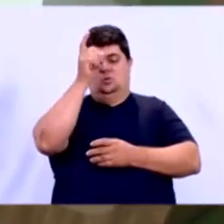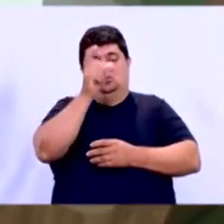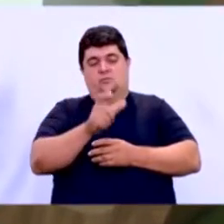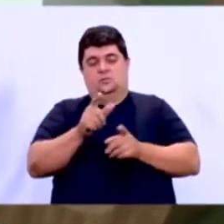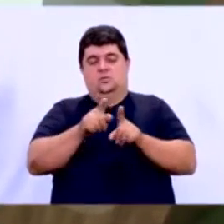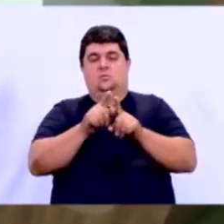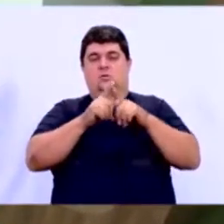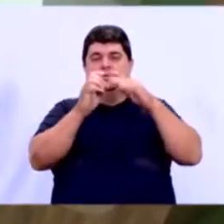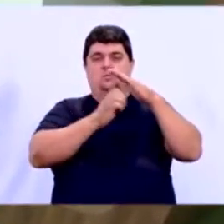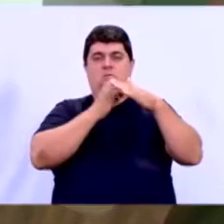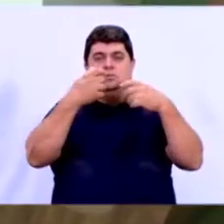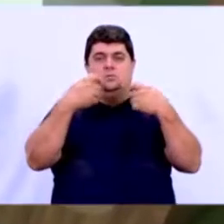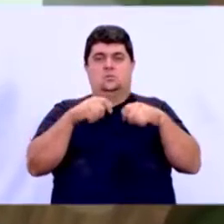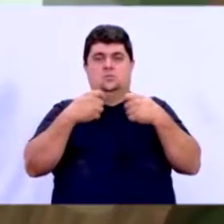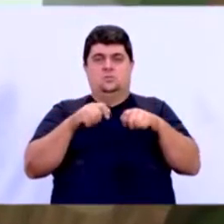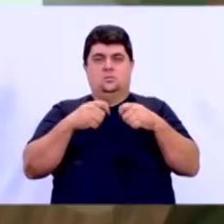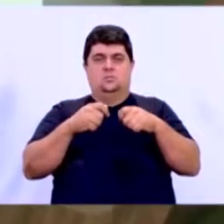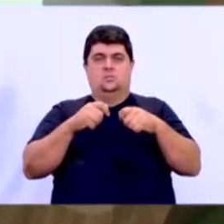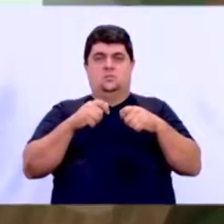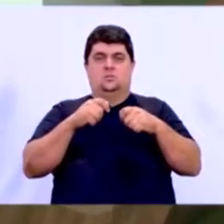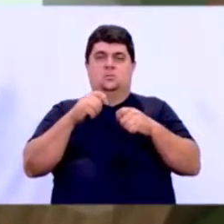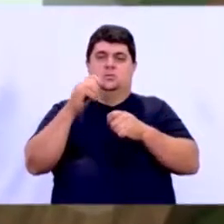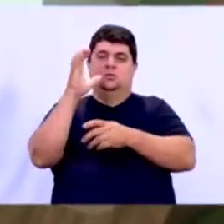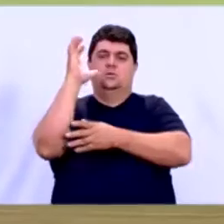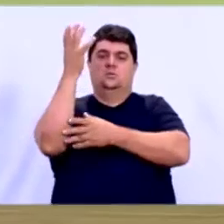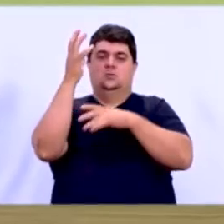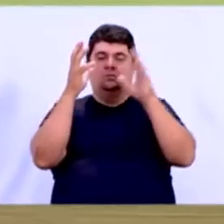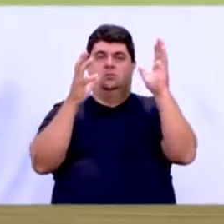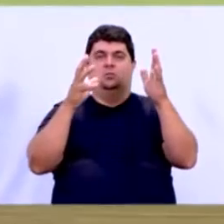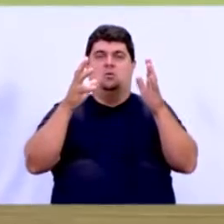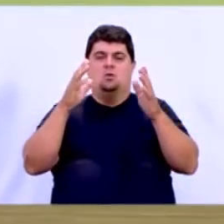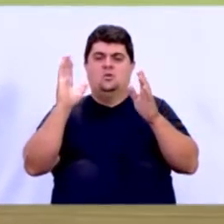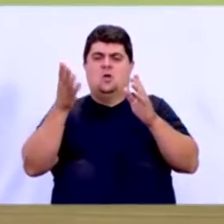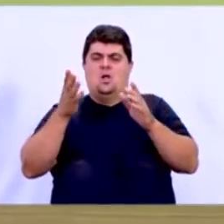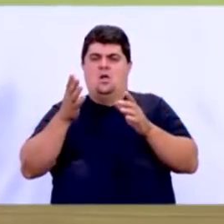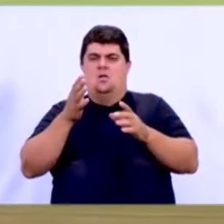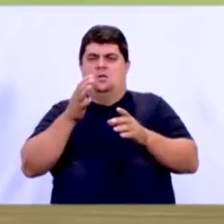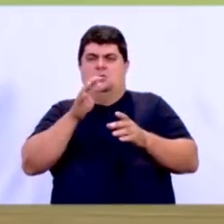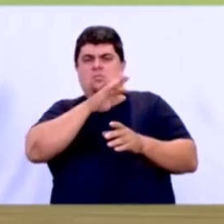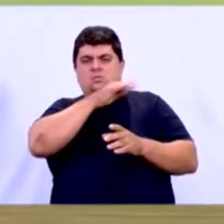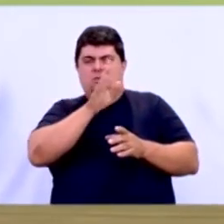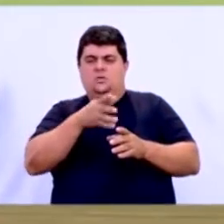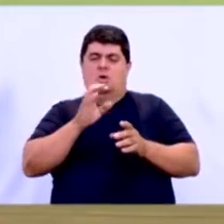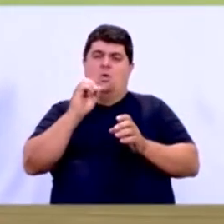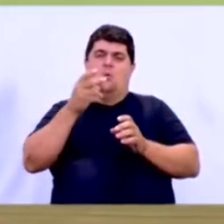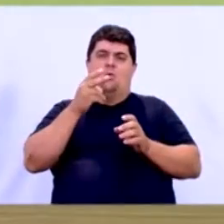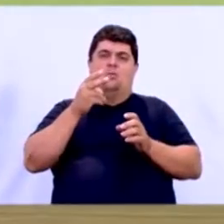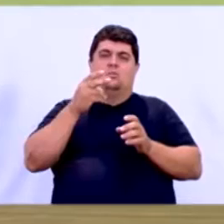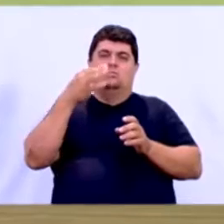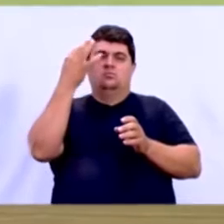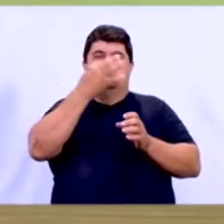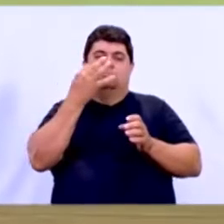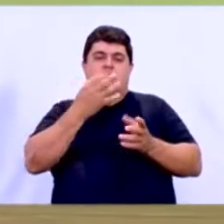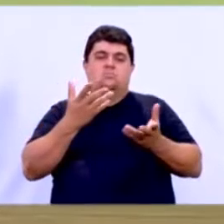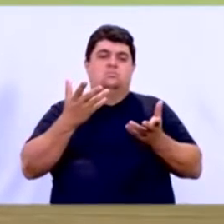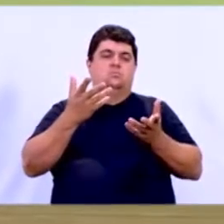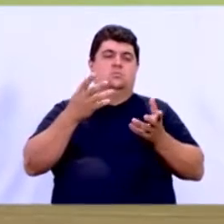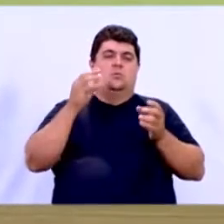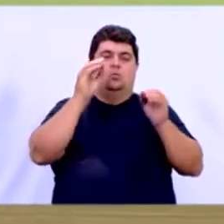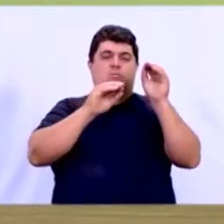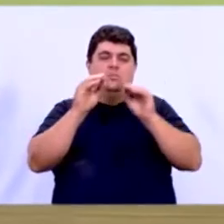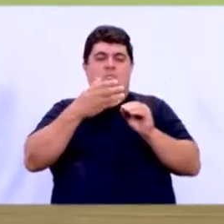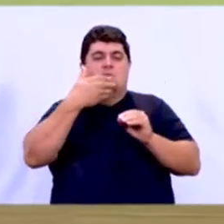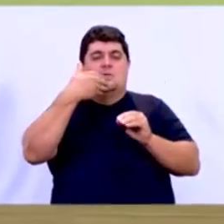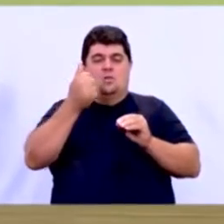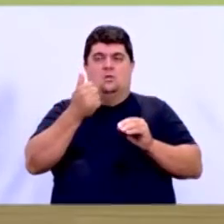que necessitam recompor áreas degradadas ou ornamentação. Aqui já foi um pouco mais delimitado.